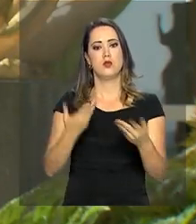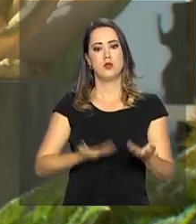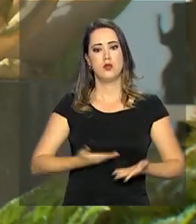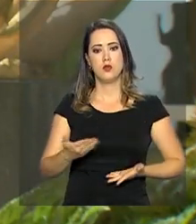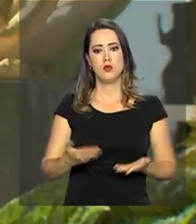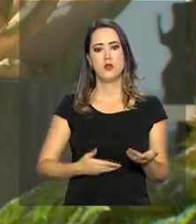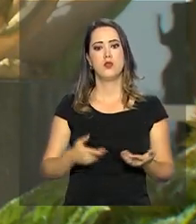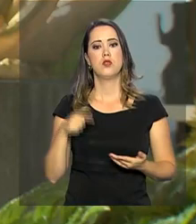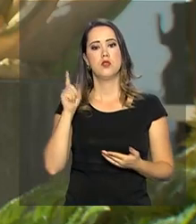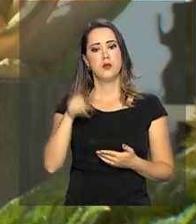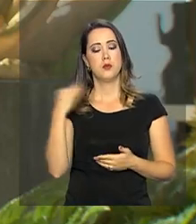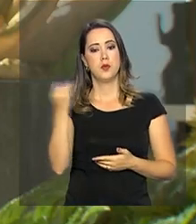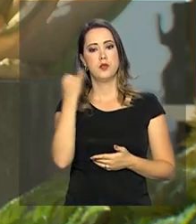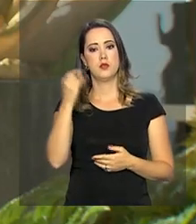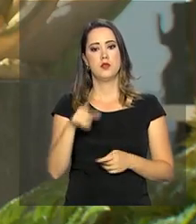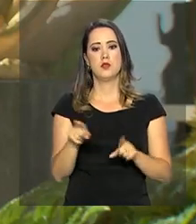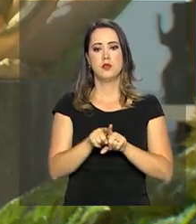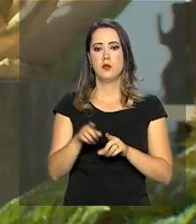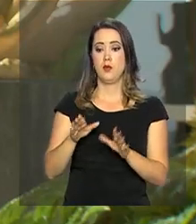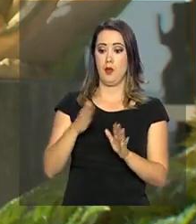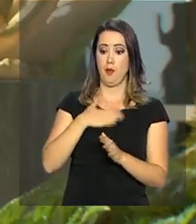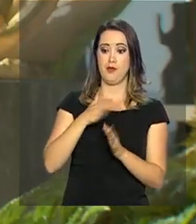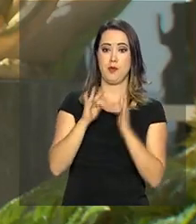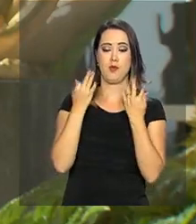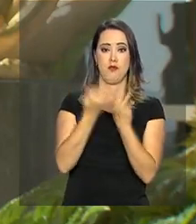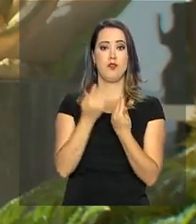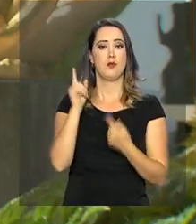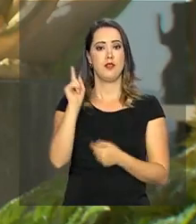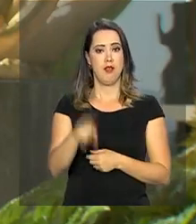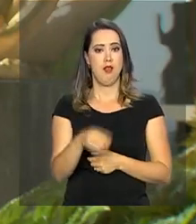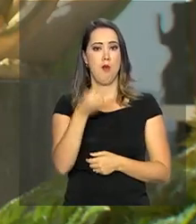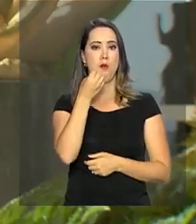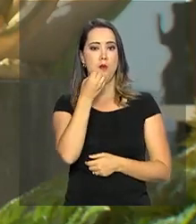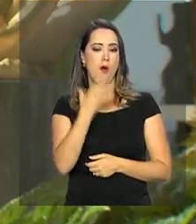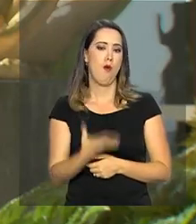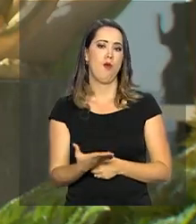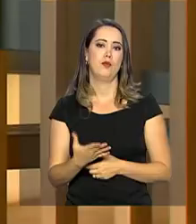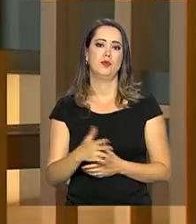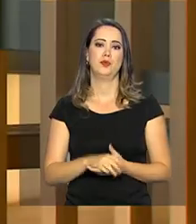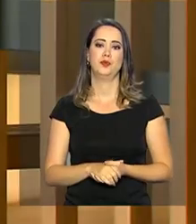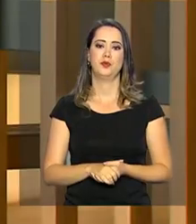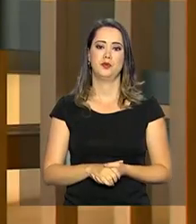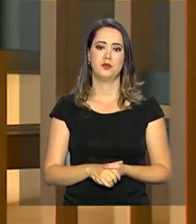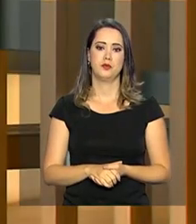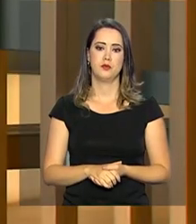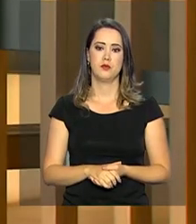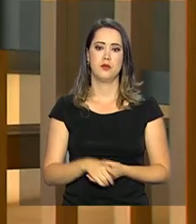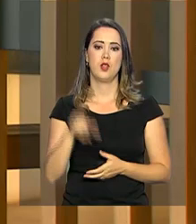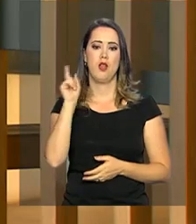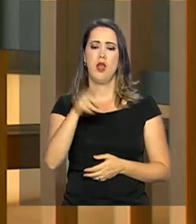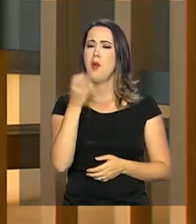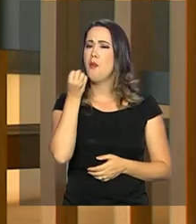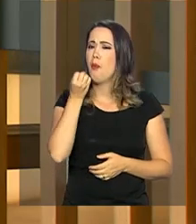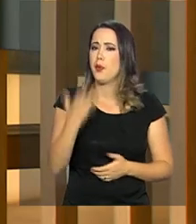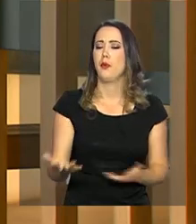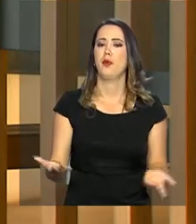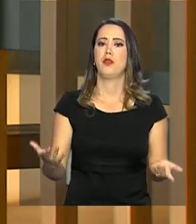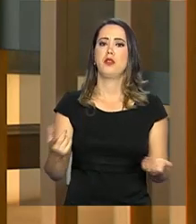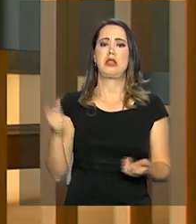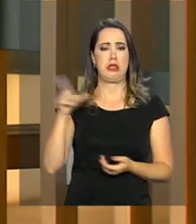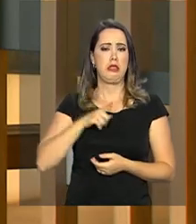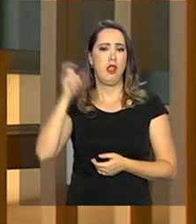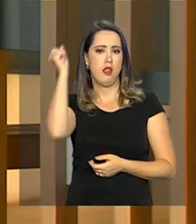muito interessantes e eu acho que também para minha família, para os meus filhos, tem sido uma experiência muito rica. Vale a pena. E as